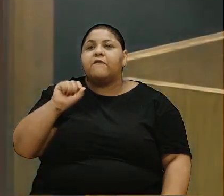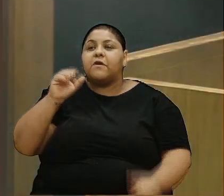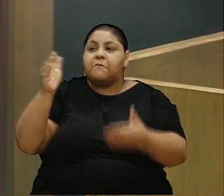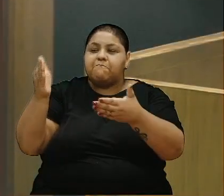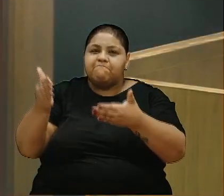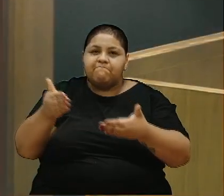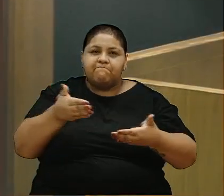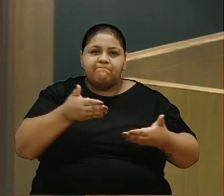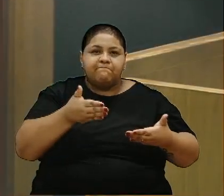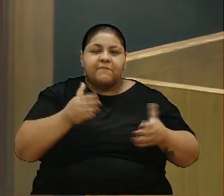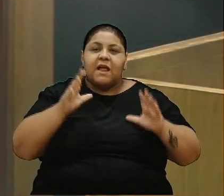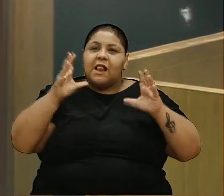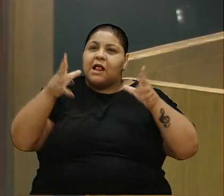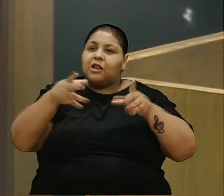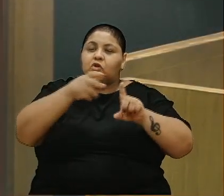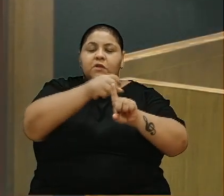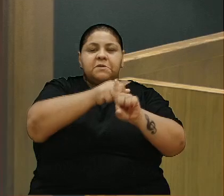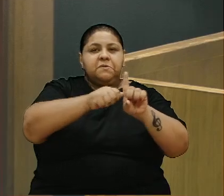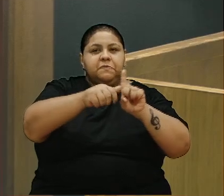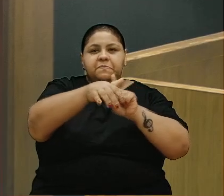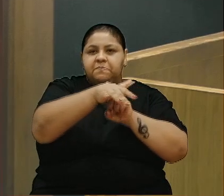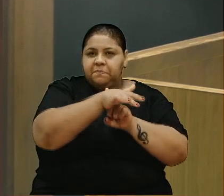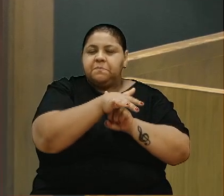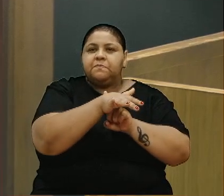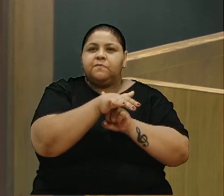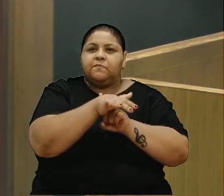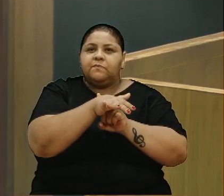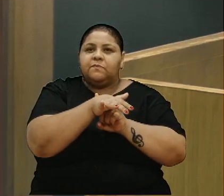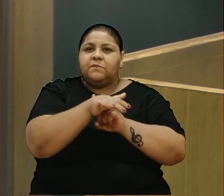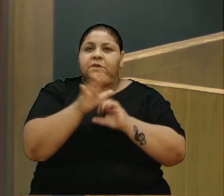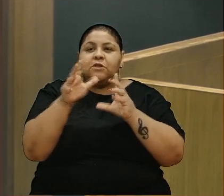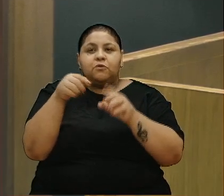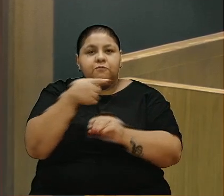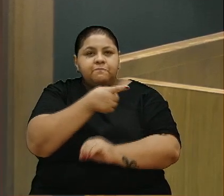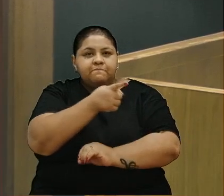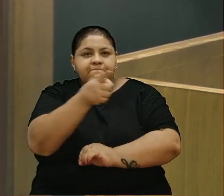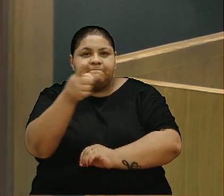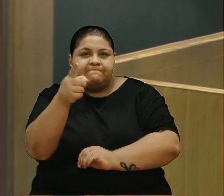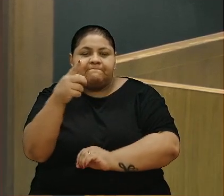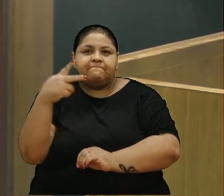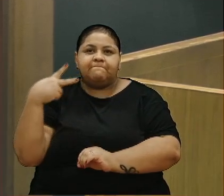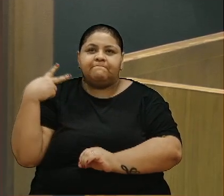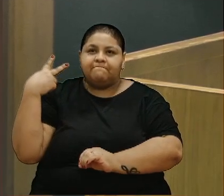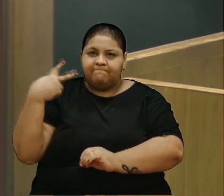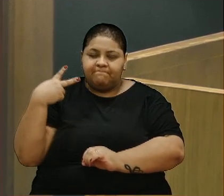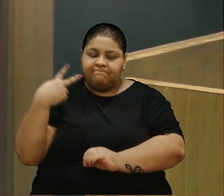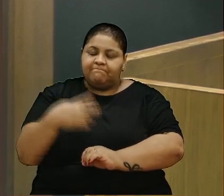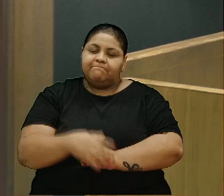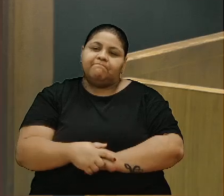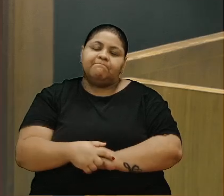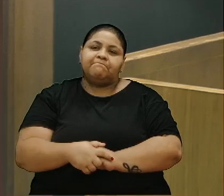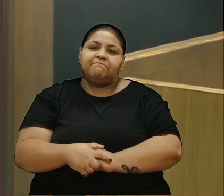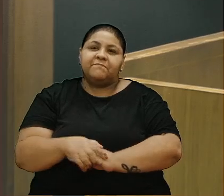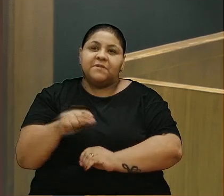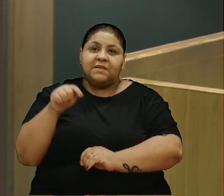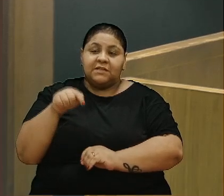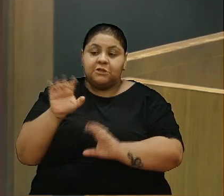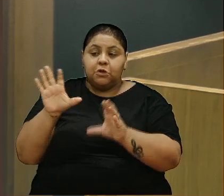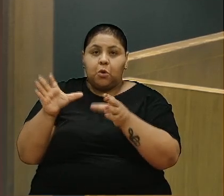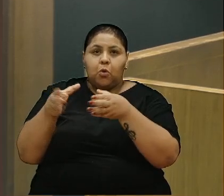a toda a sociedade, a todos vocês, senhores vereadores. Essa